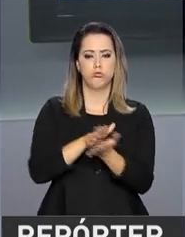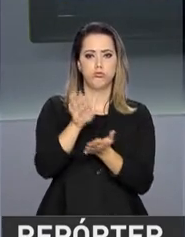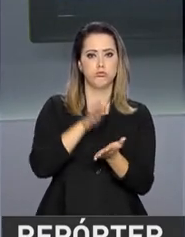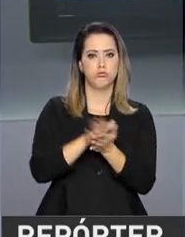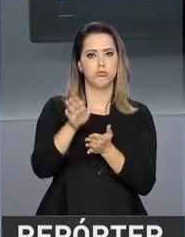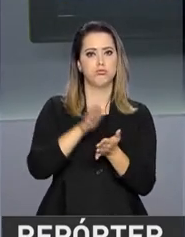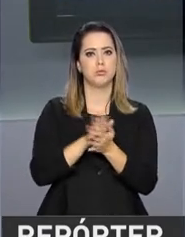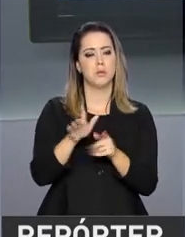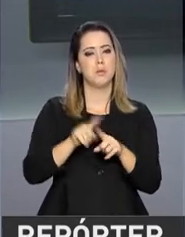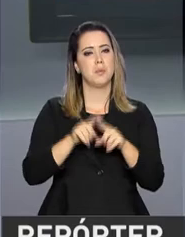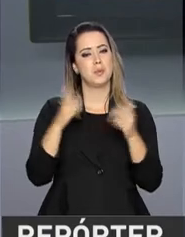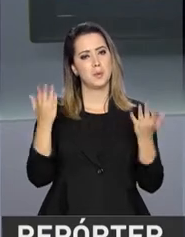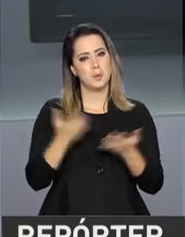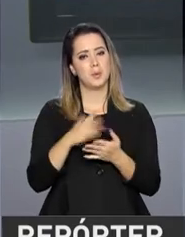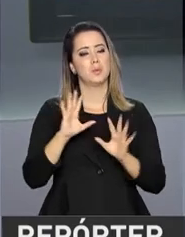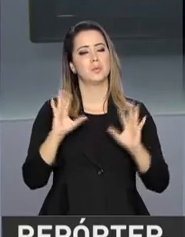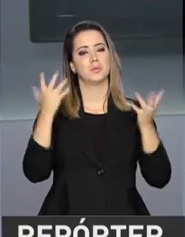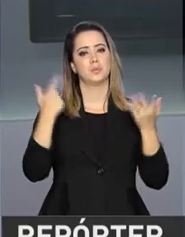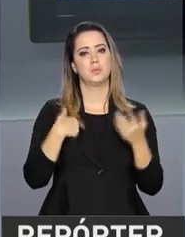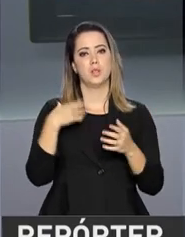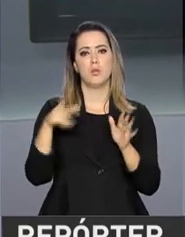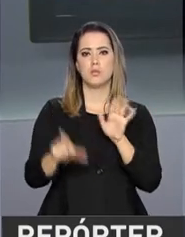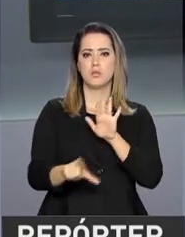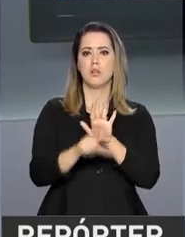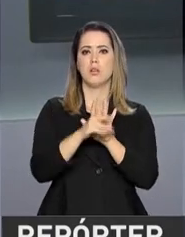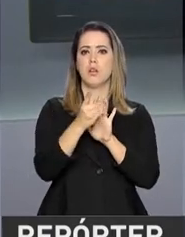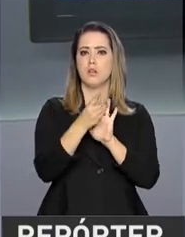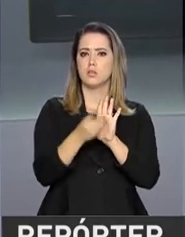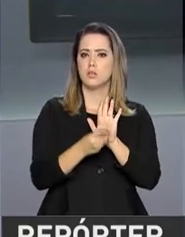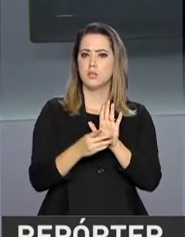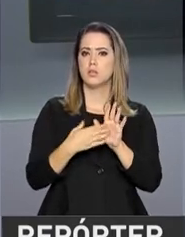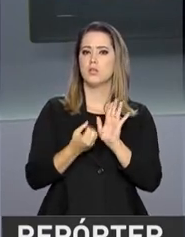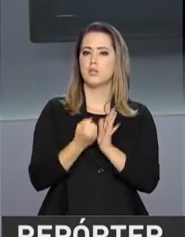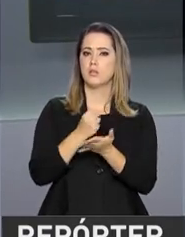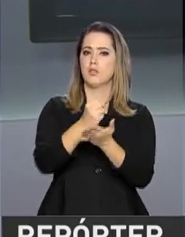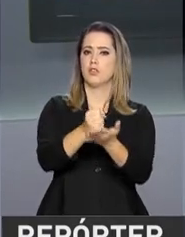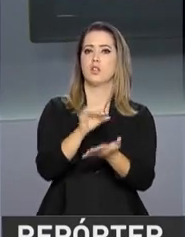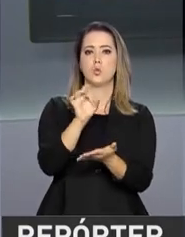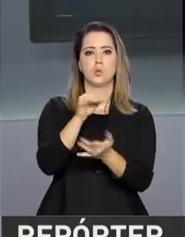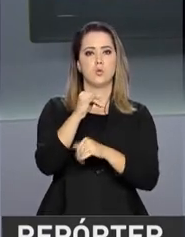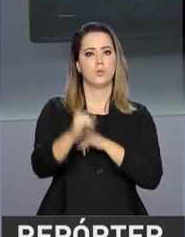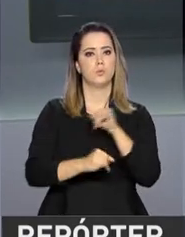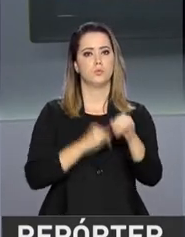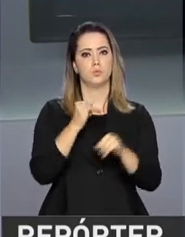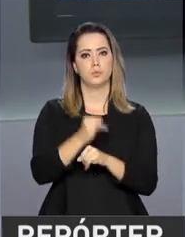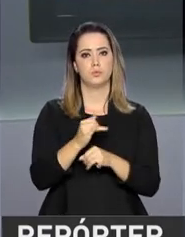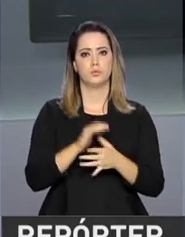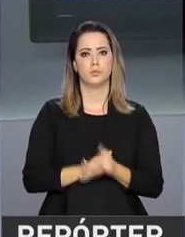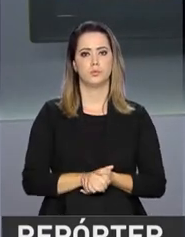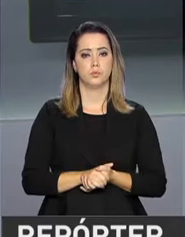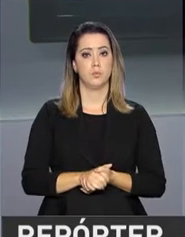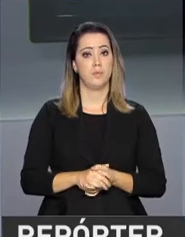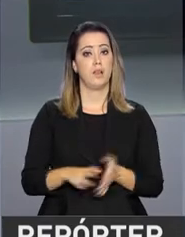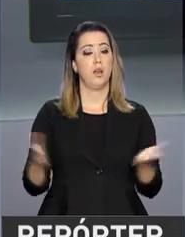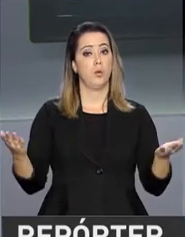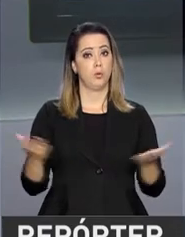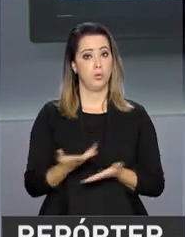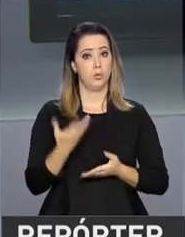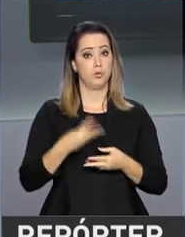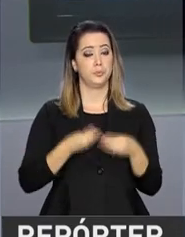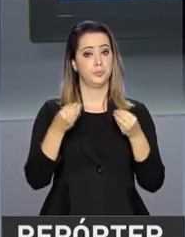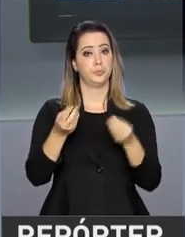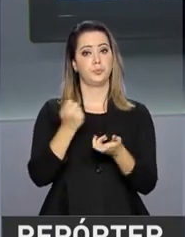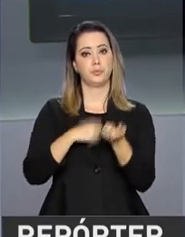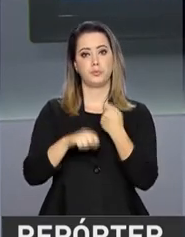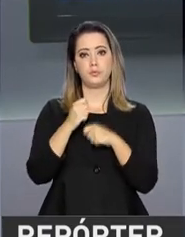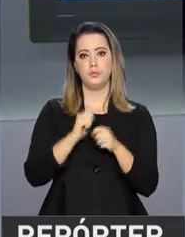também celebra uma nova era onde leis e decretos vão estar disponíveis somente na versão digital a medida traz economia para